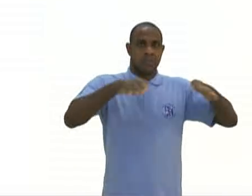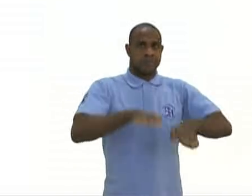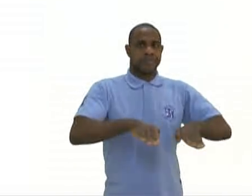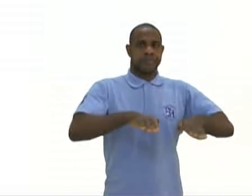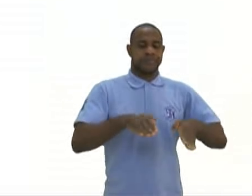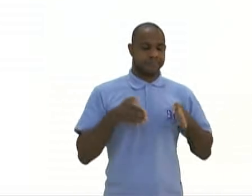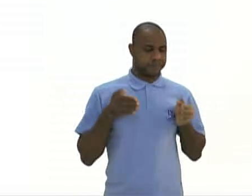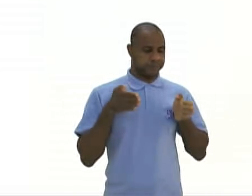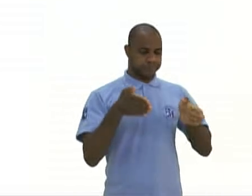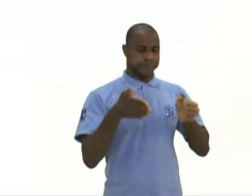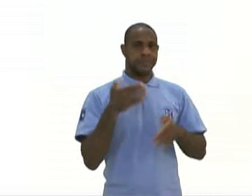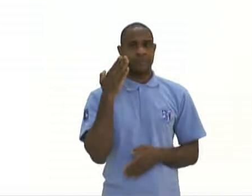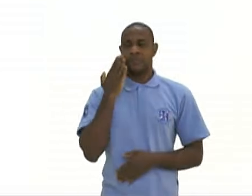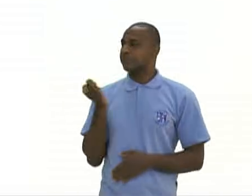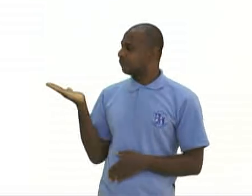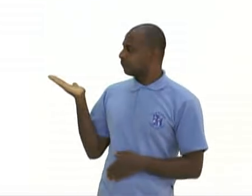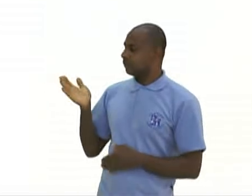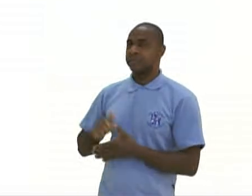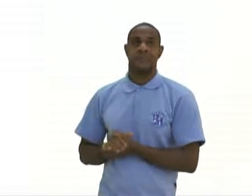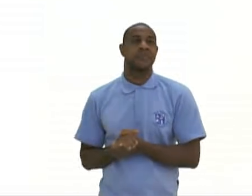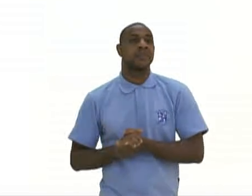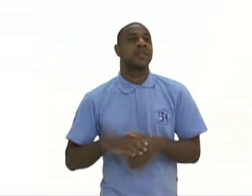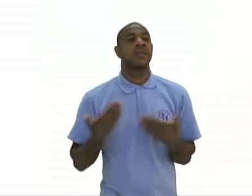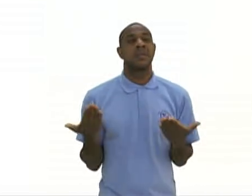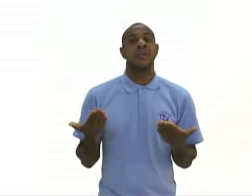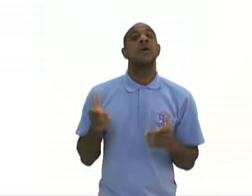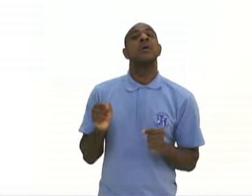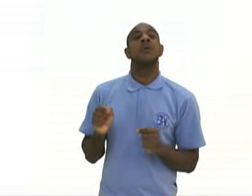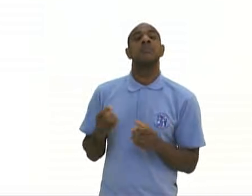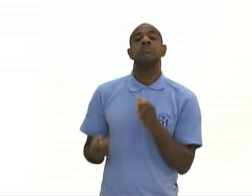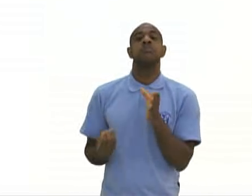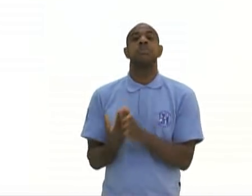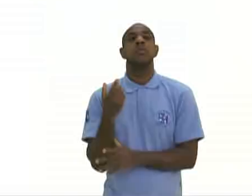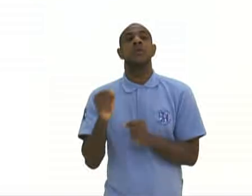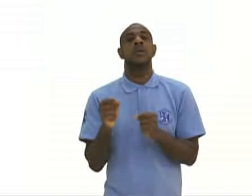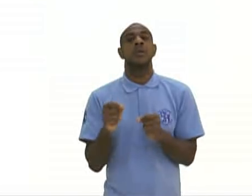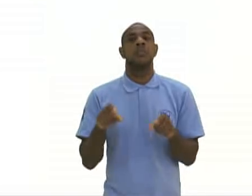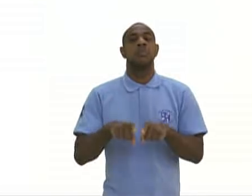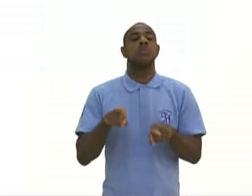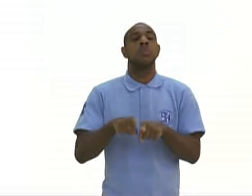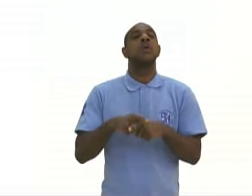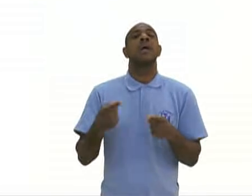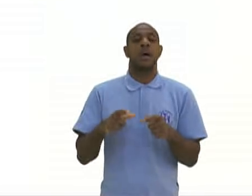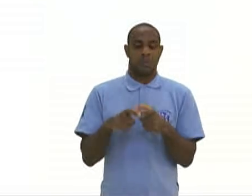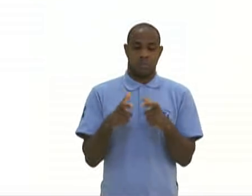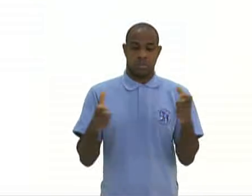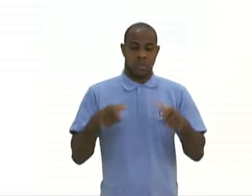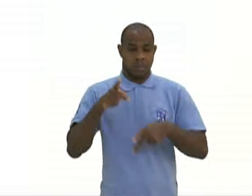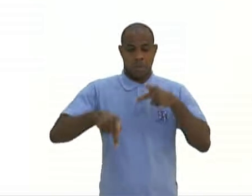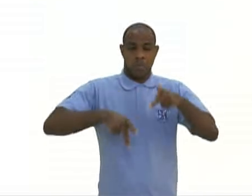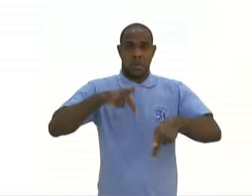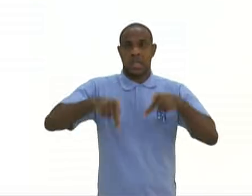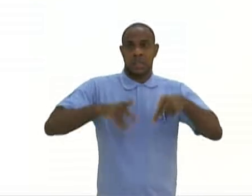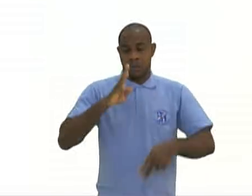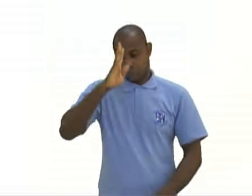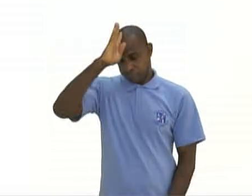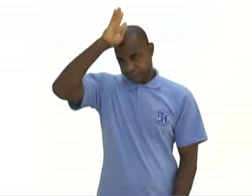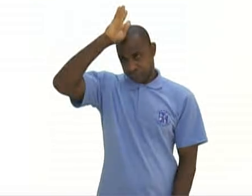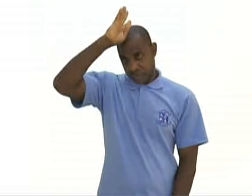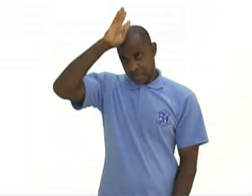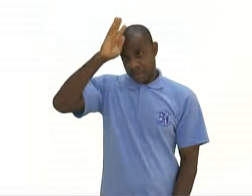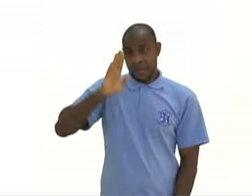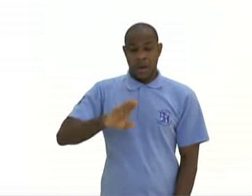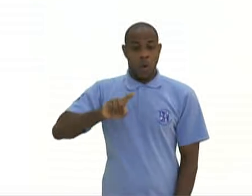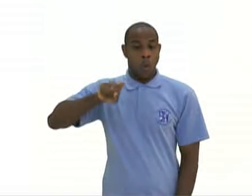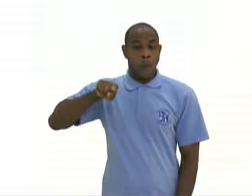religião cristã, mas já vamos relacionar ao tema. Ela surgiu por causa do tamanho da população do Império Romano mesmo, né? Mais de 1 milhão de pessoas só